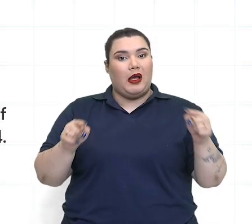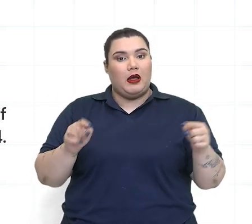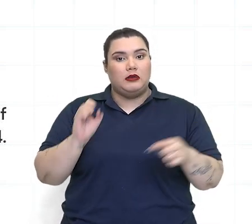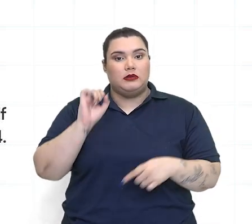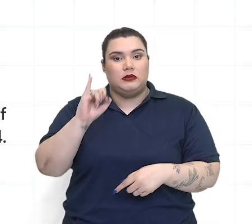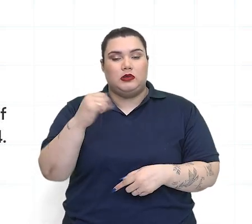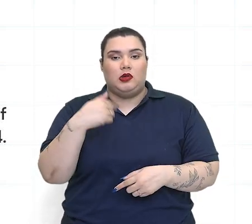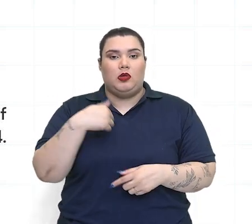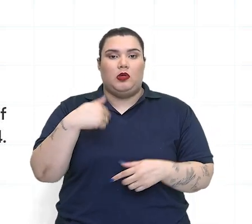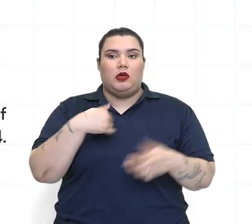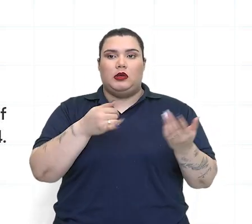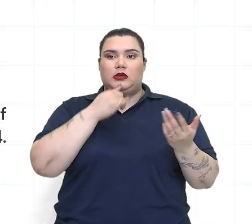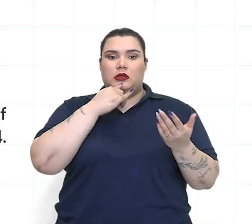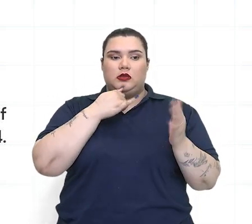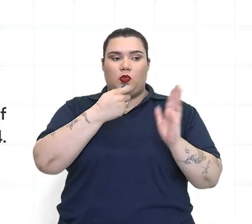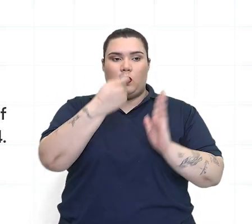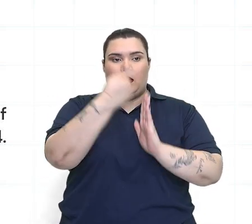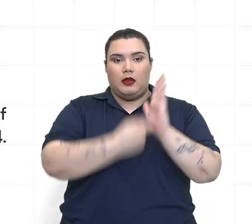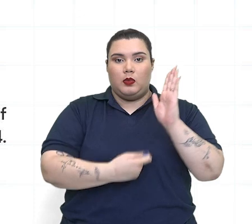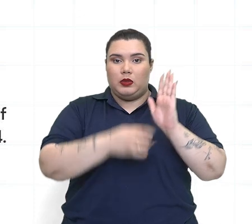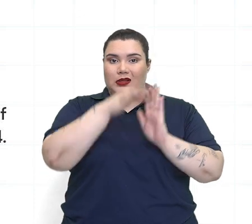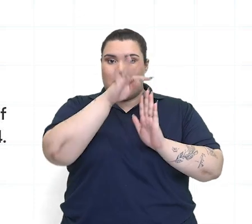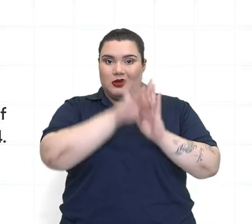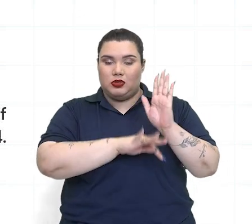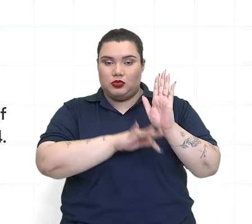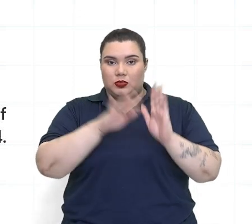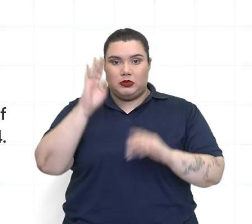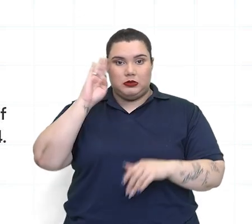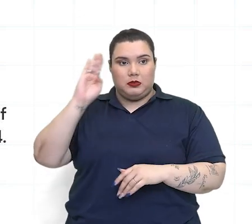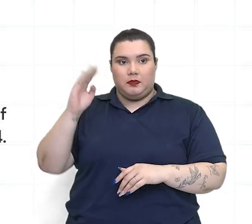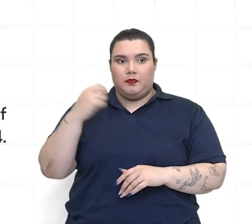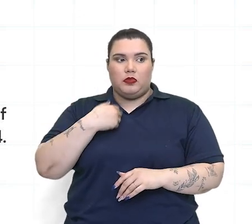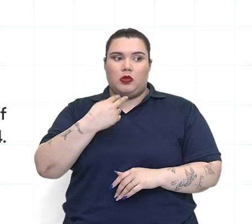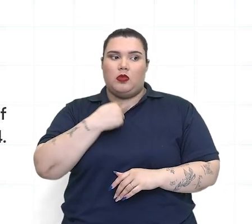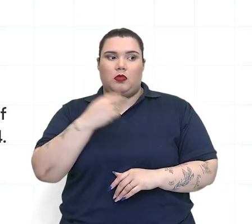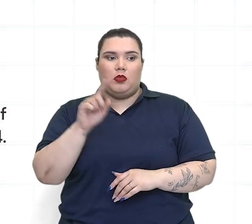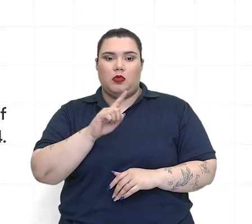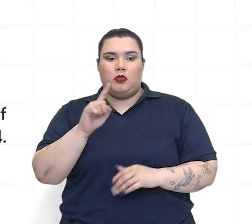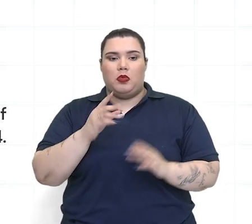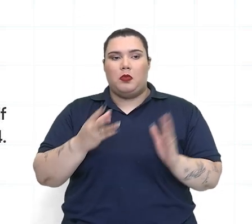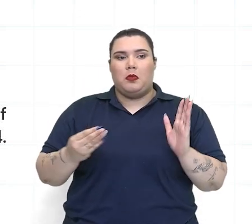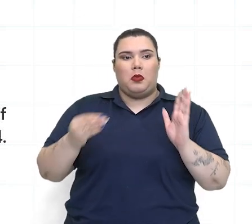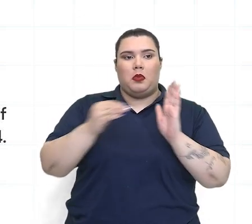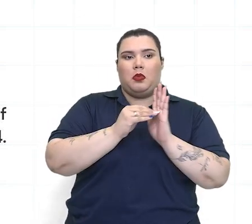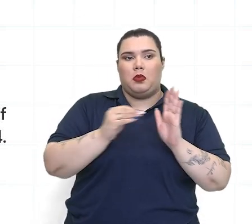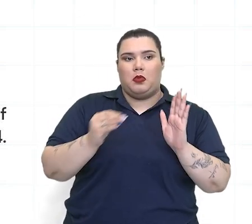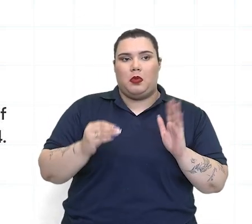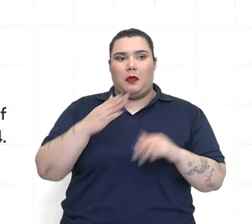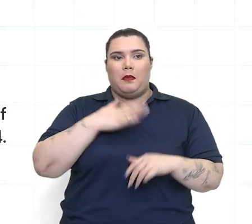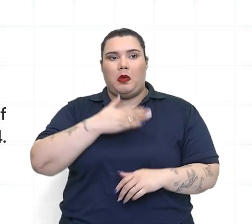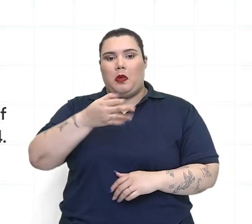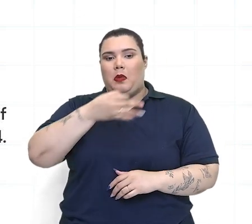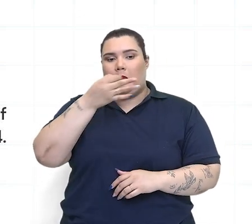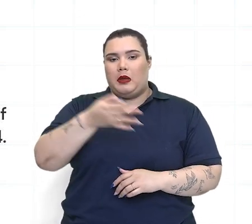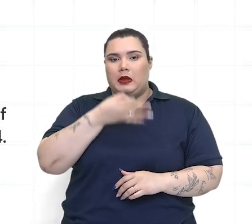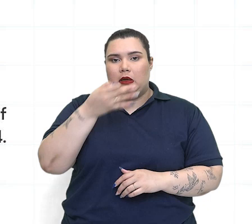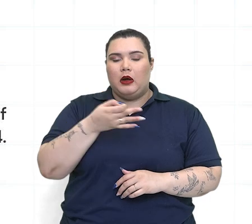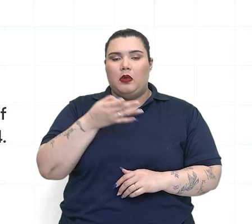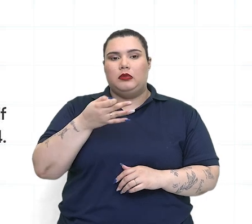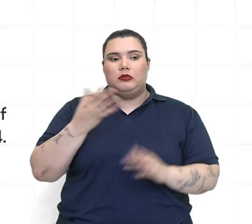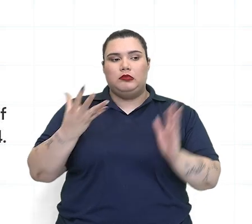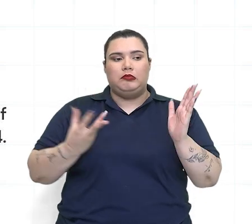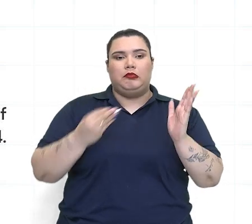eu vou escrever em uma dissertação principalmente, eu não posso dizer, colocar meus julgamentos